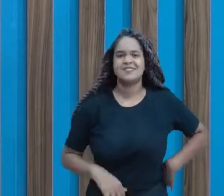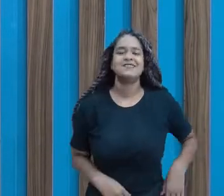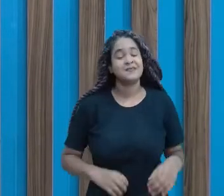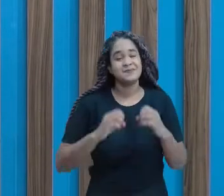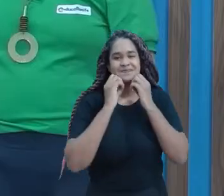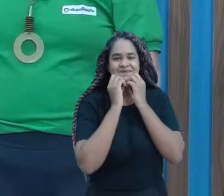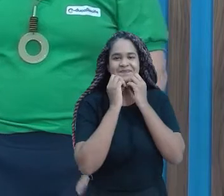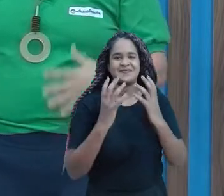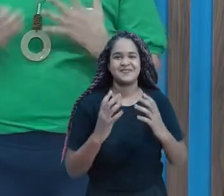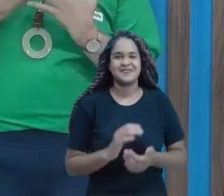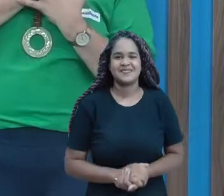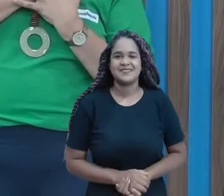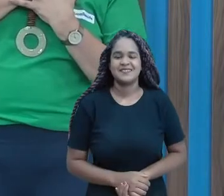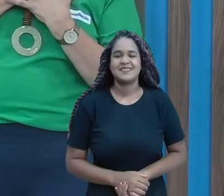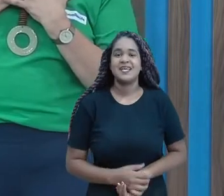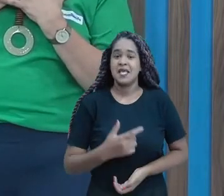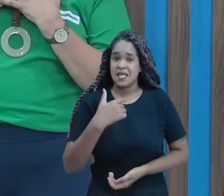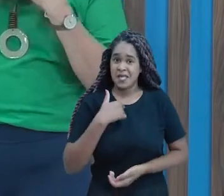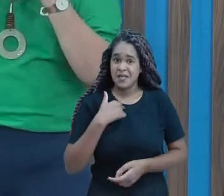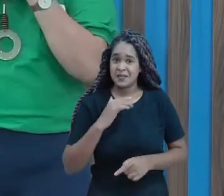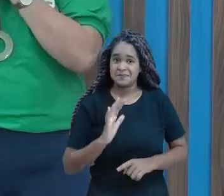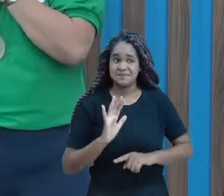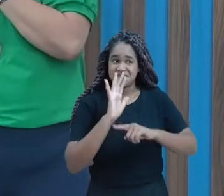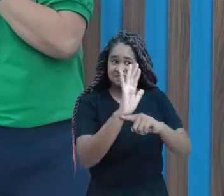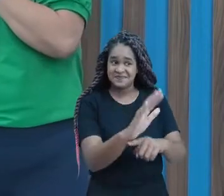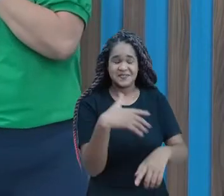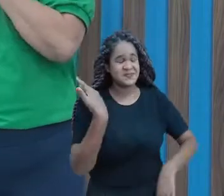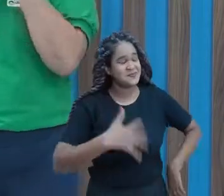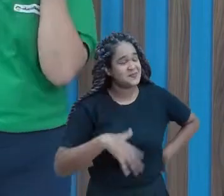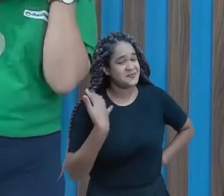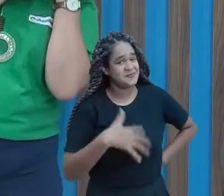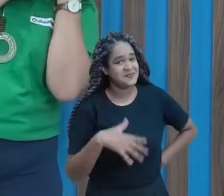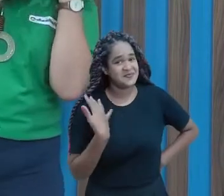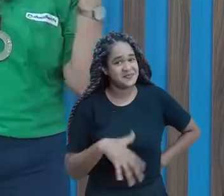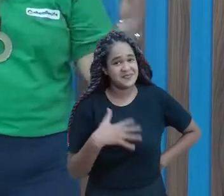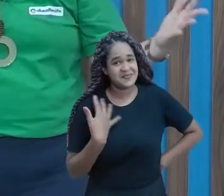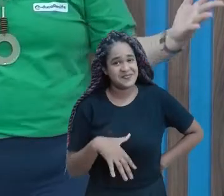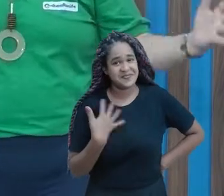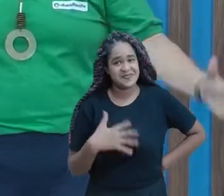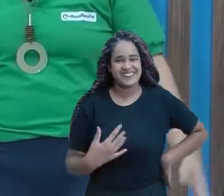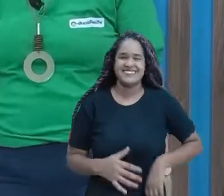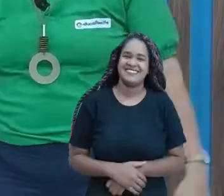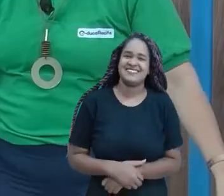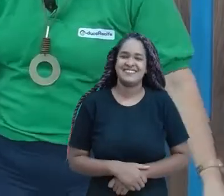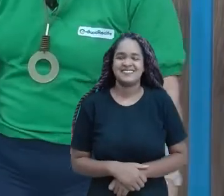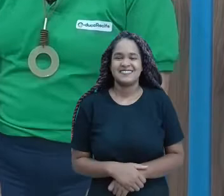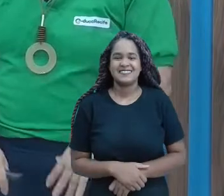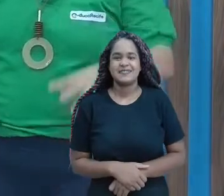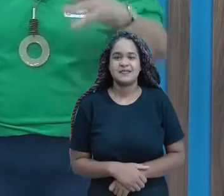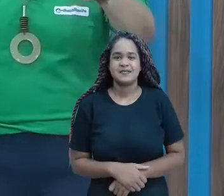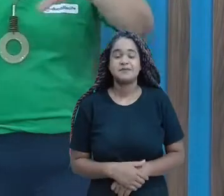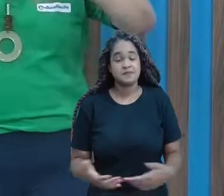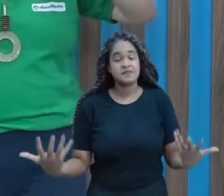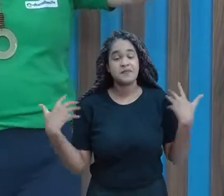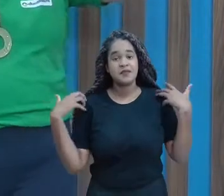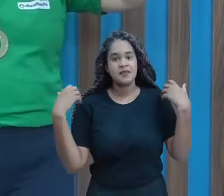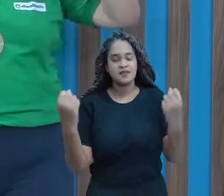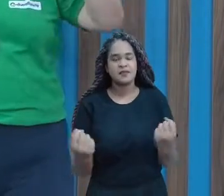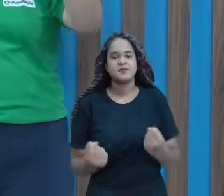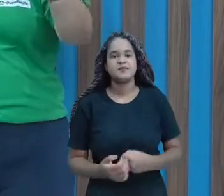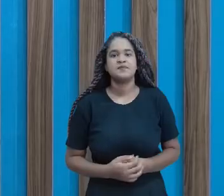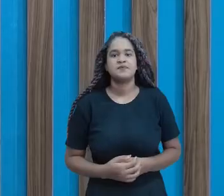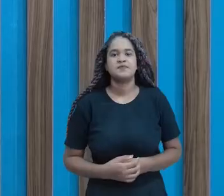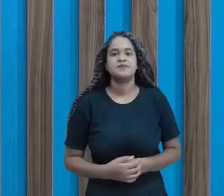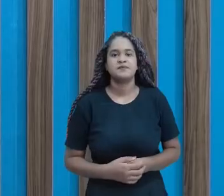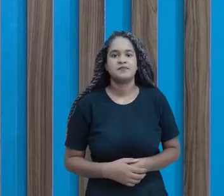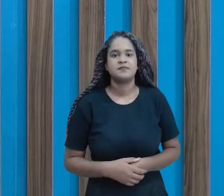bom, Henrique. Eu contribuí com o Henrique. Ai, não durmo hoje. Bora lá. Henrique, eu queria muito